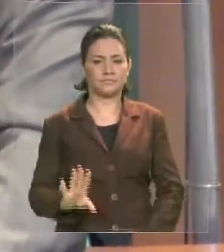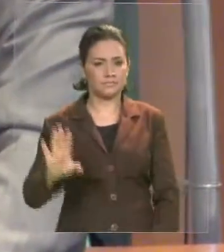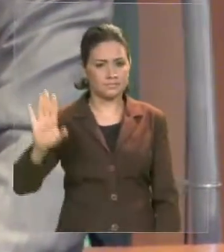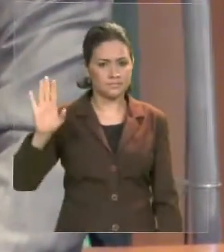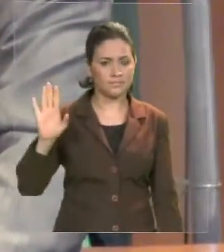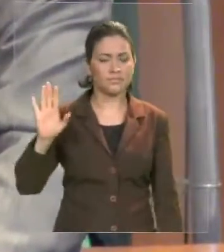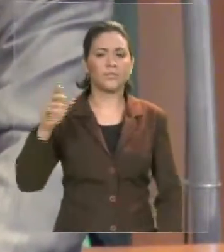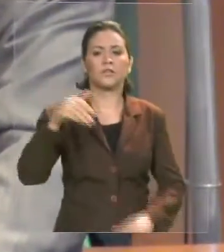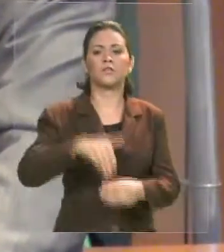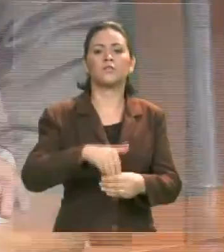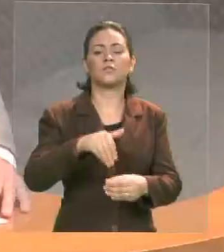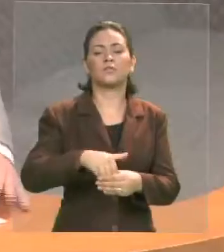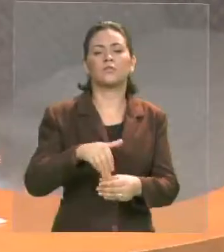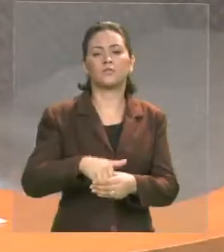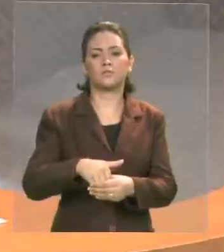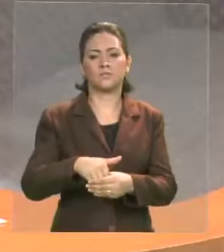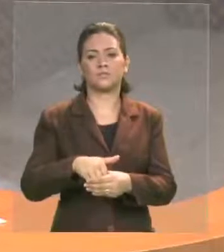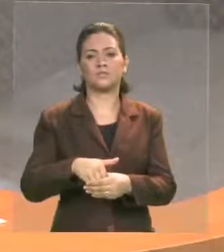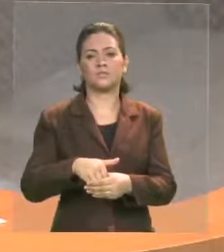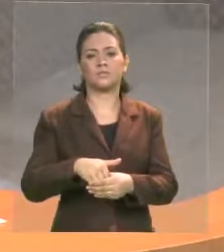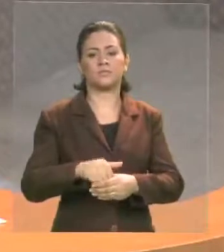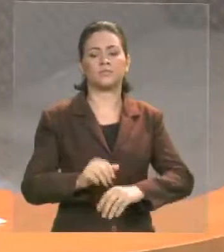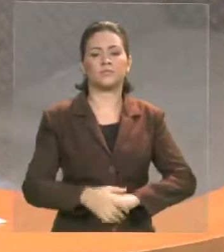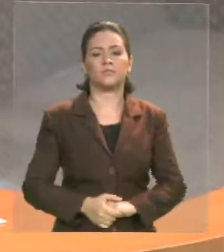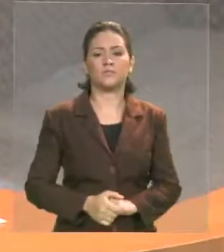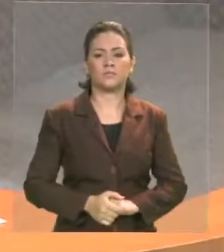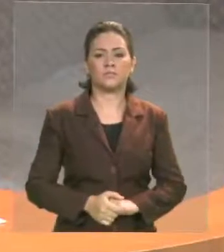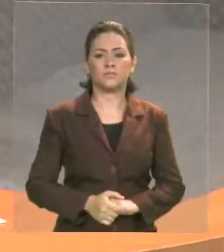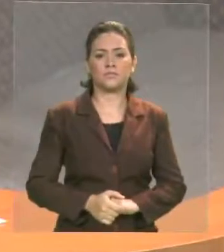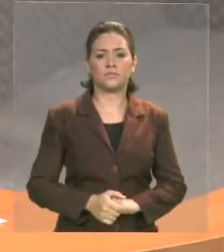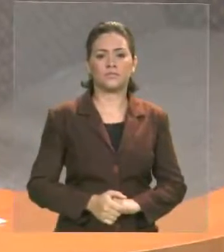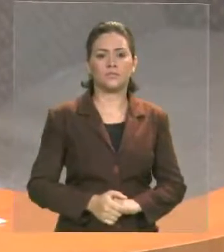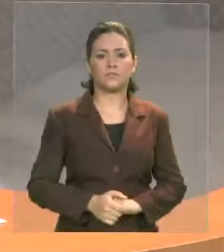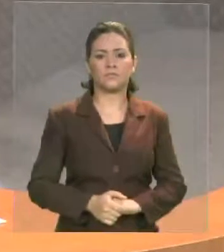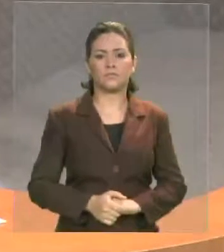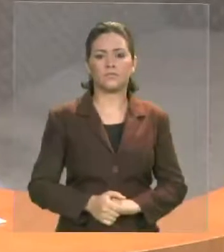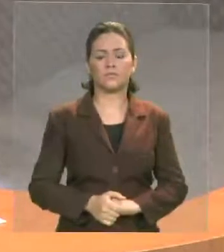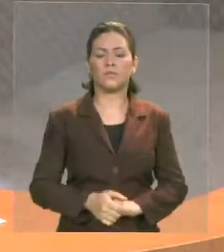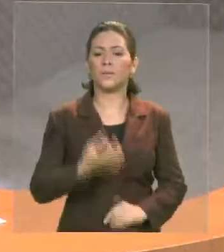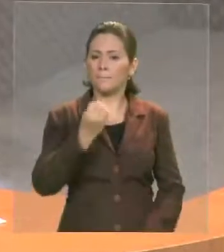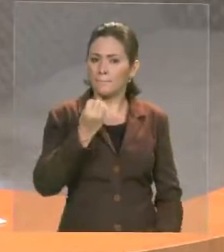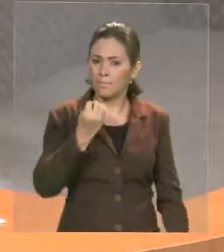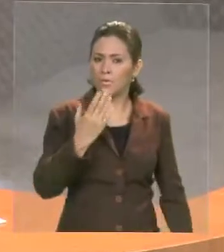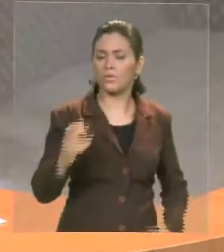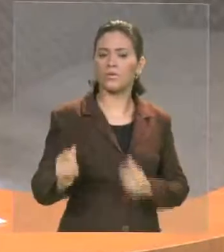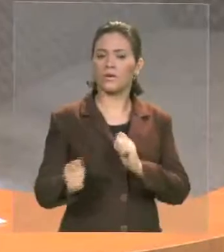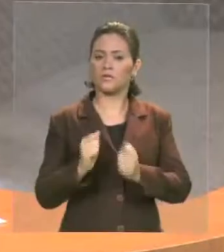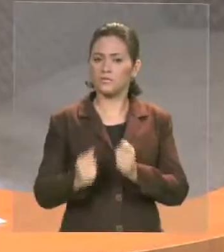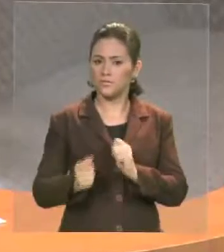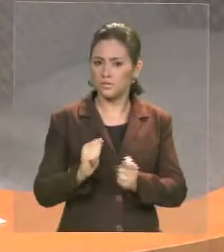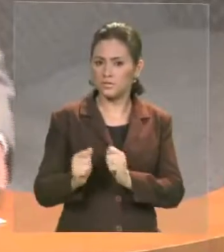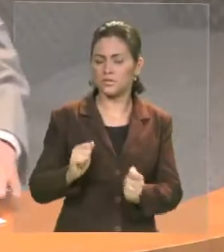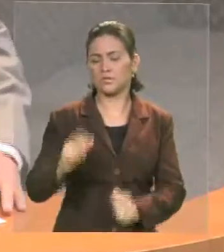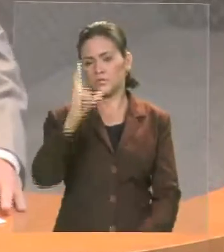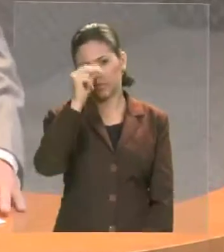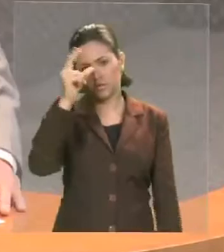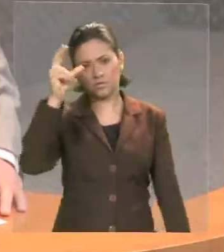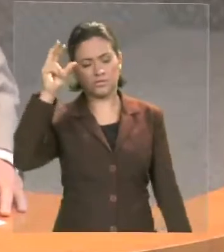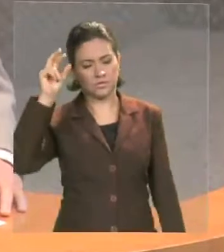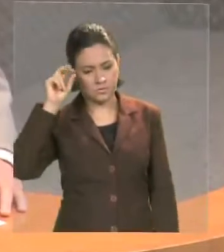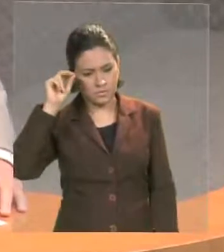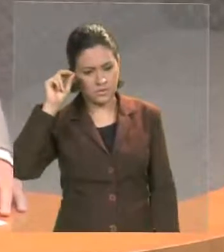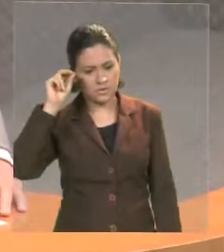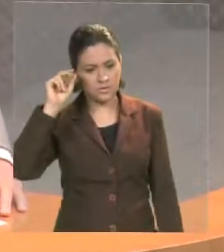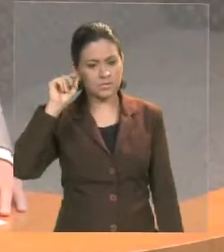à reeleição. Ou seja, as qualidades da boa gestão dão suporte ao